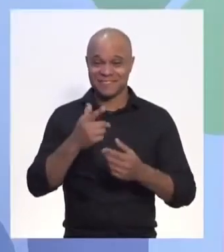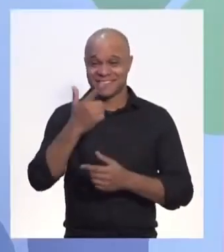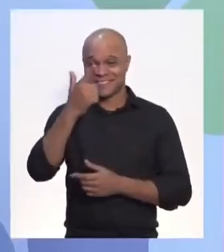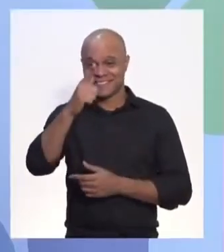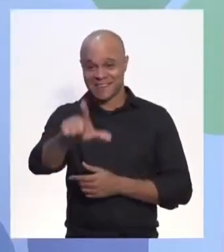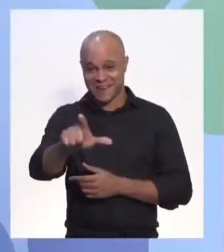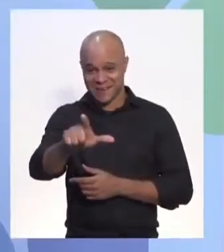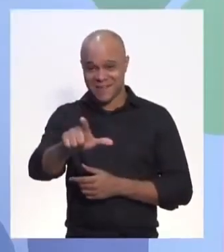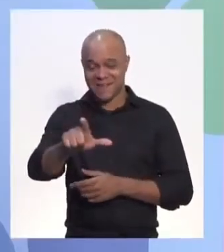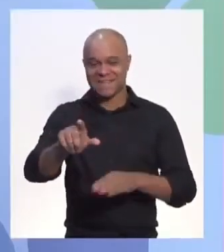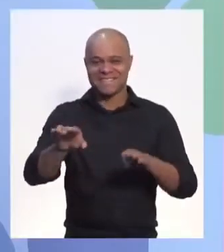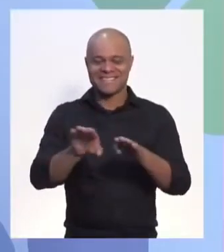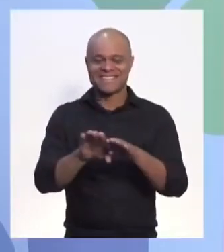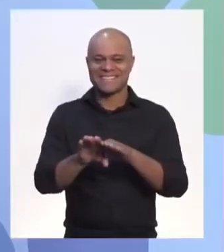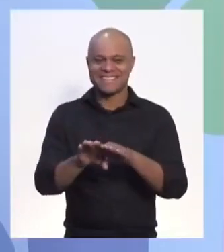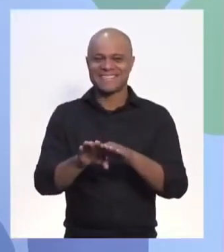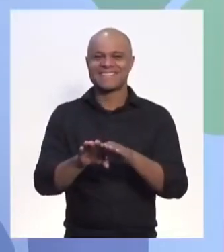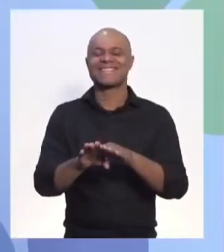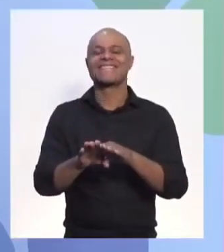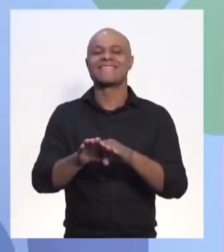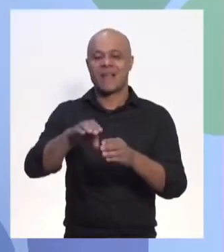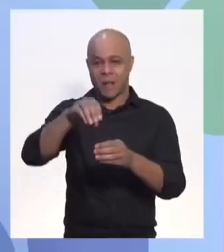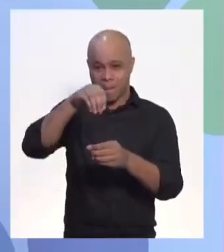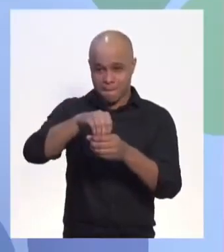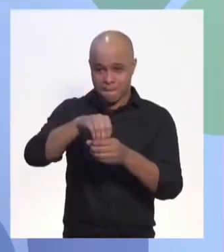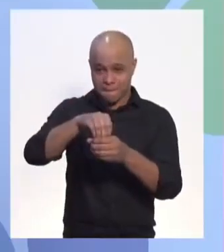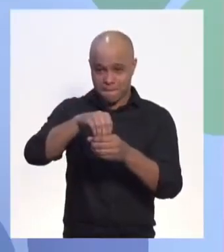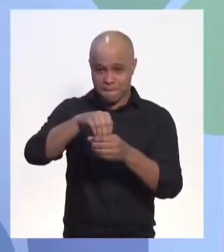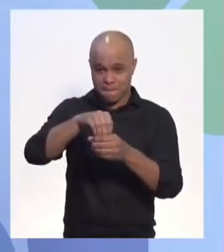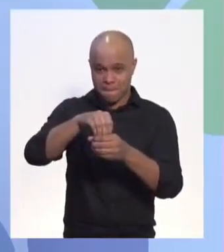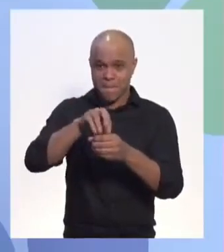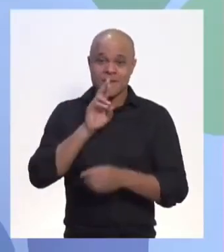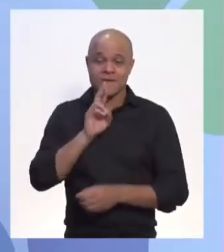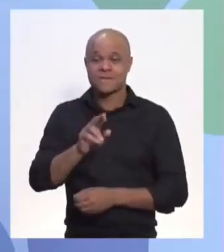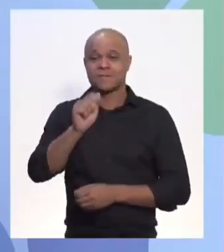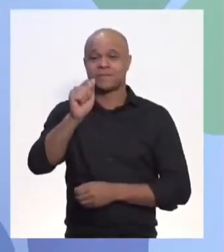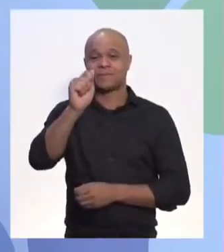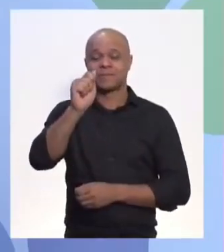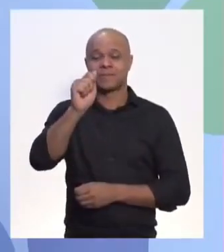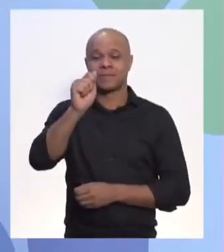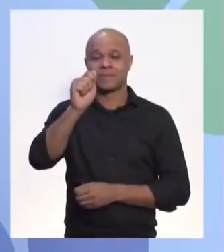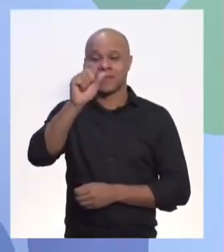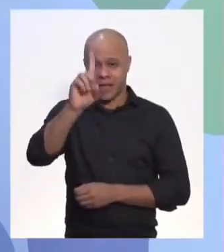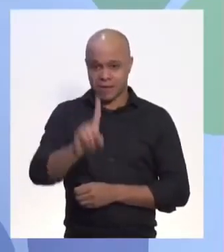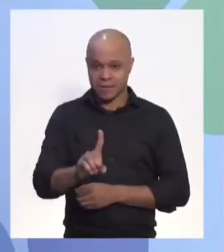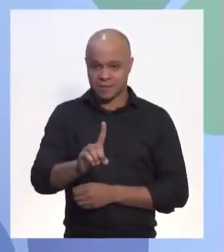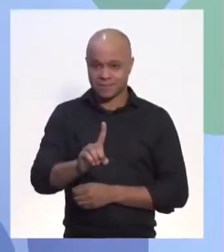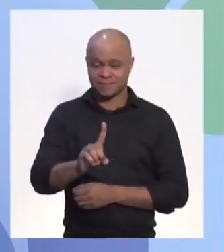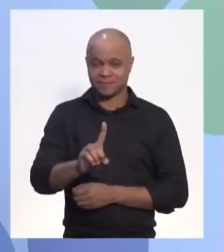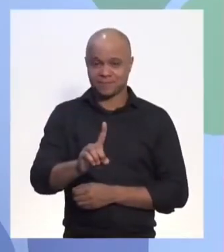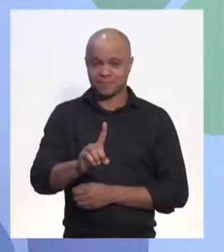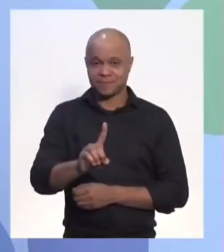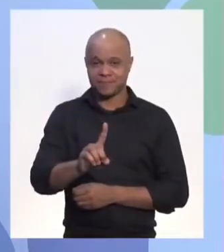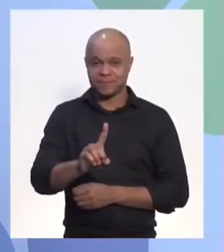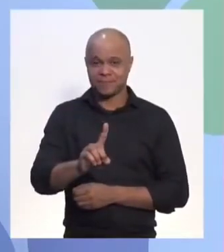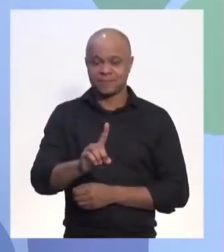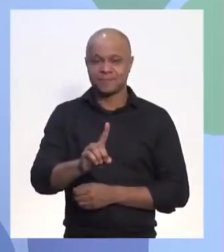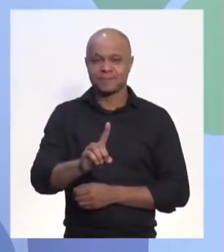E por aí vai. Tá bom. Exatamente, que colocou amarelo, ou colocaram, já que eu estou falando mais Sim. de mais de uma